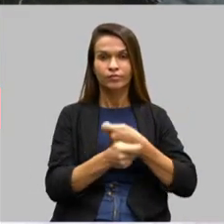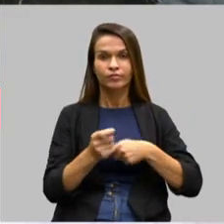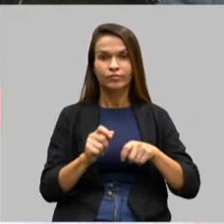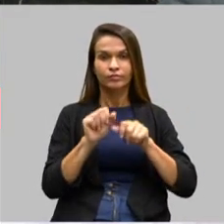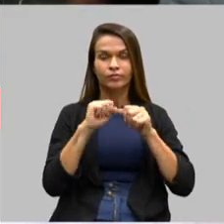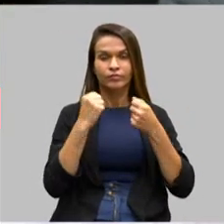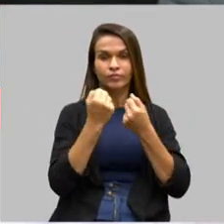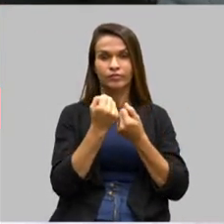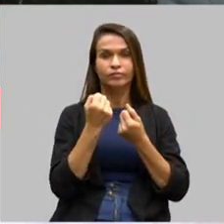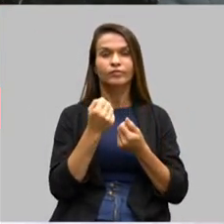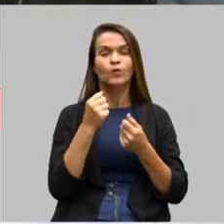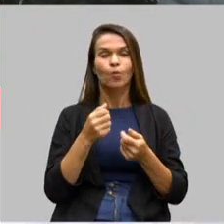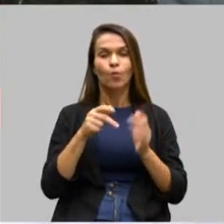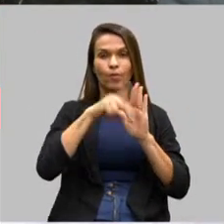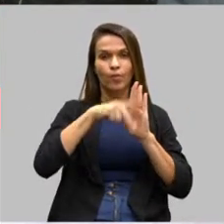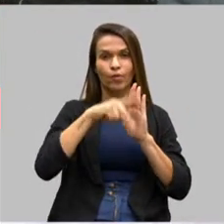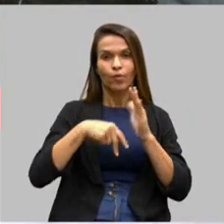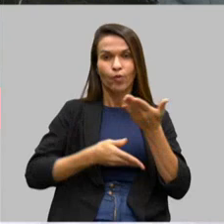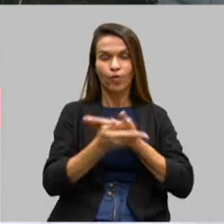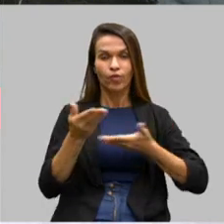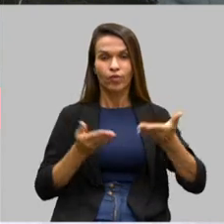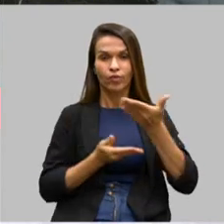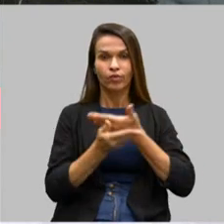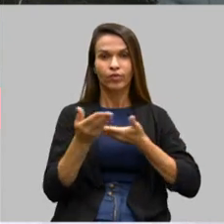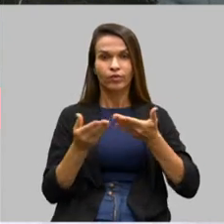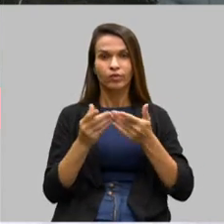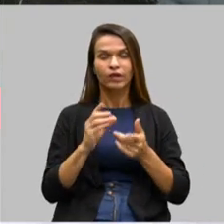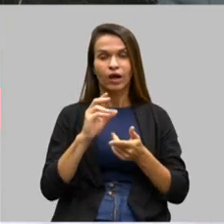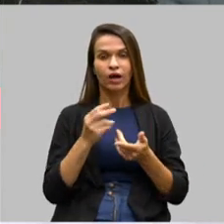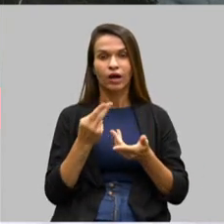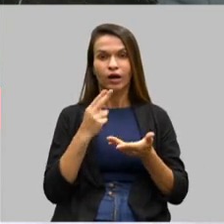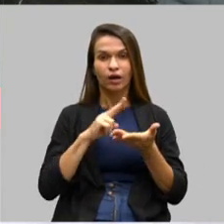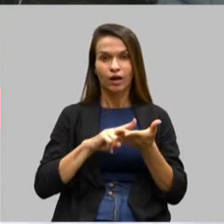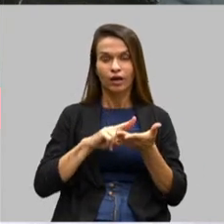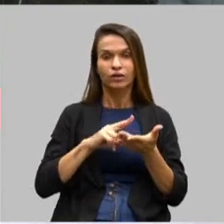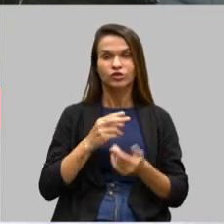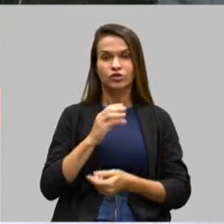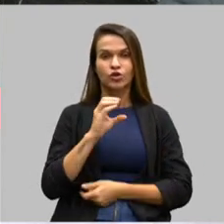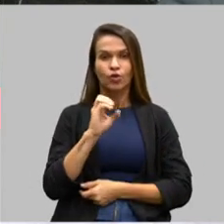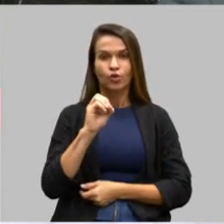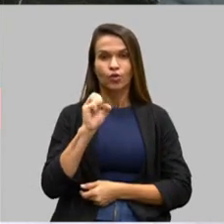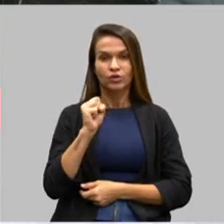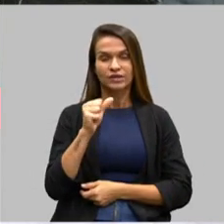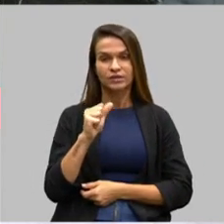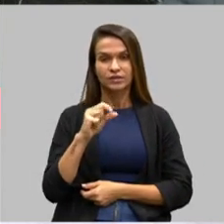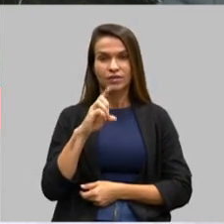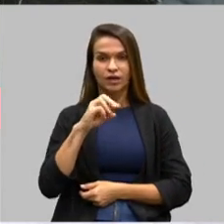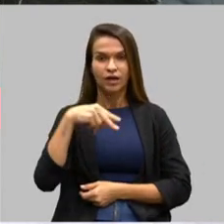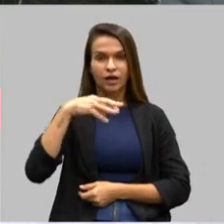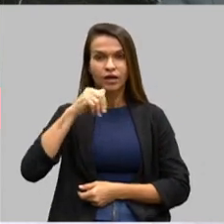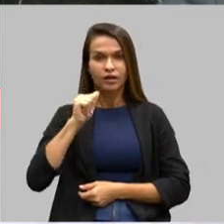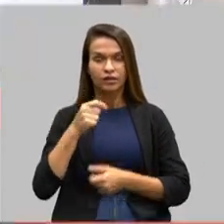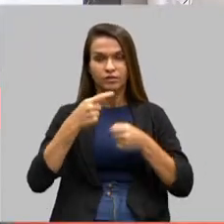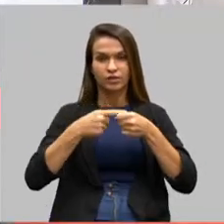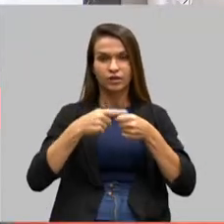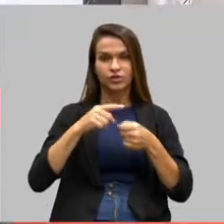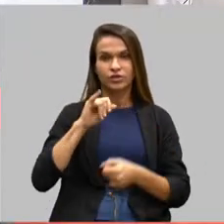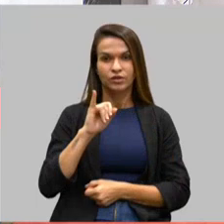Mineiro e do Programa Convivência com o Semiárido da Cáritas Diocesana de Araçuaí. Seja bem-vinda da mesma